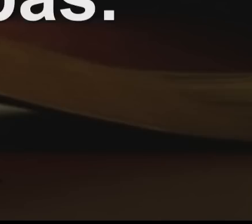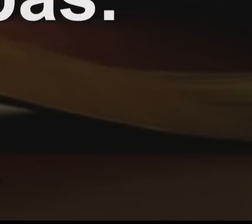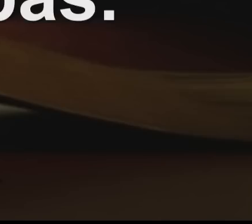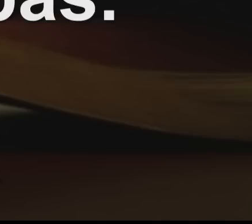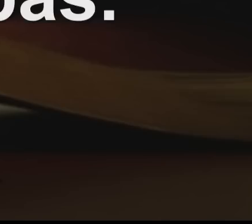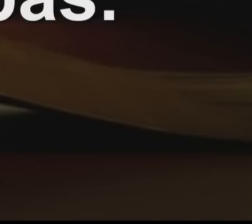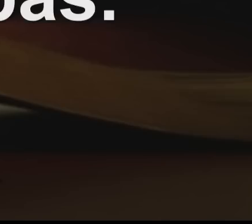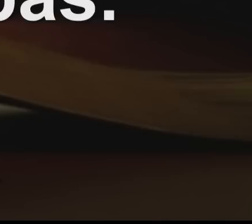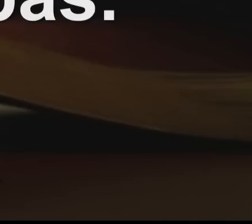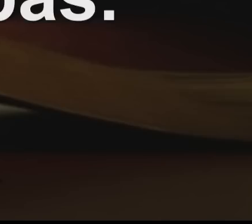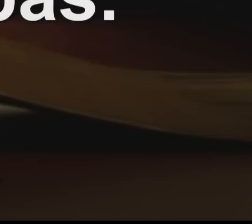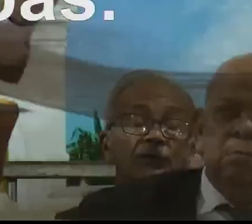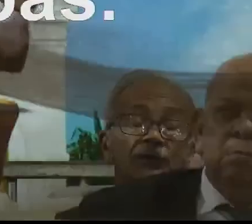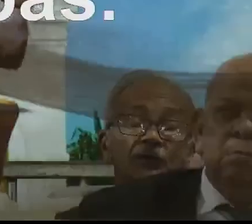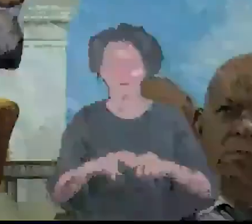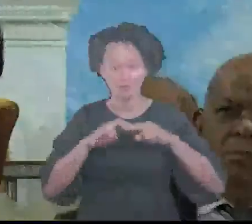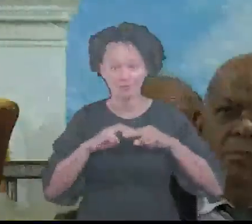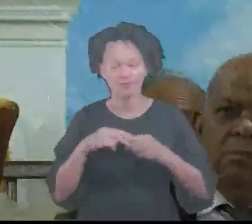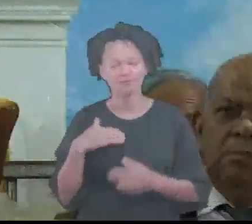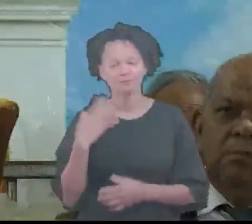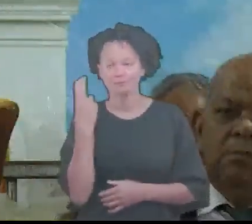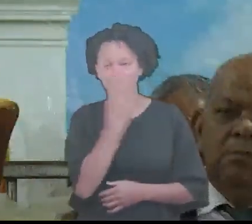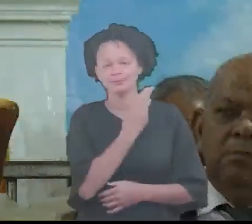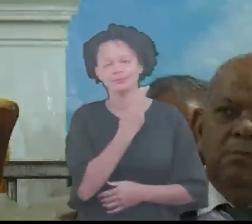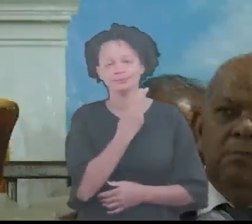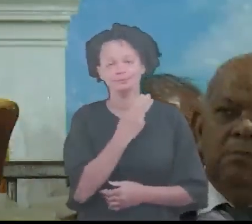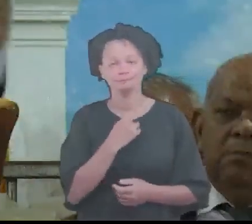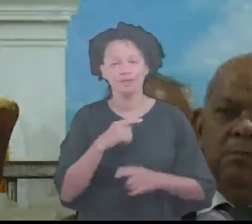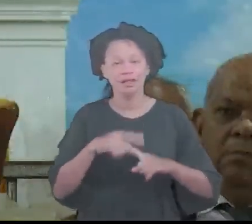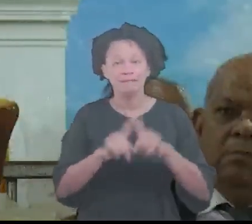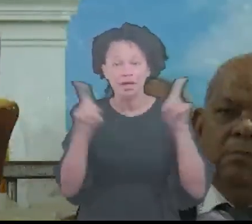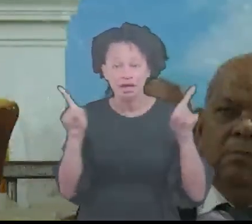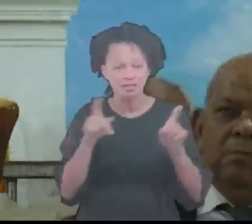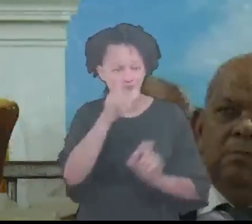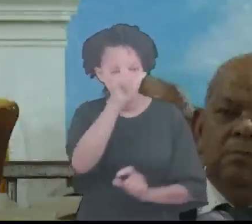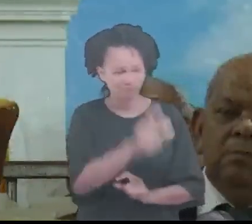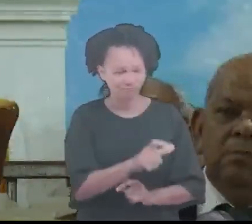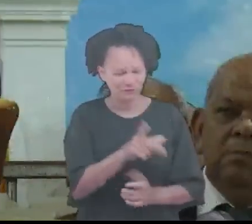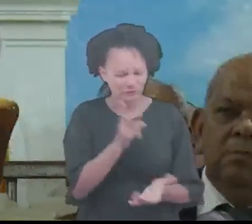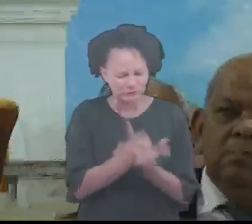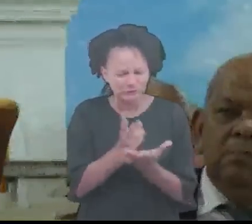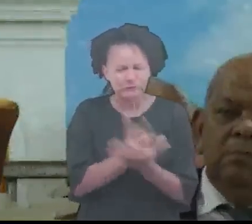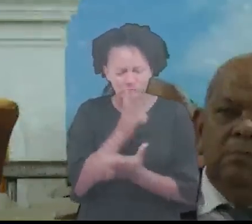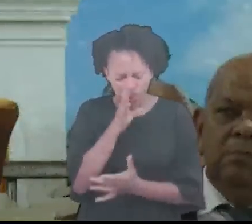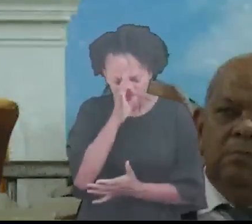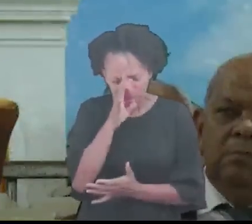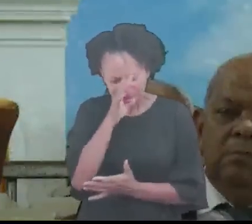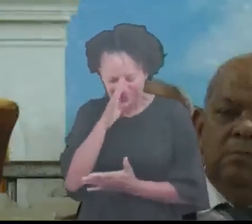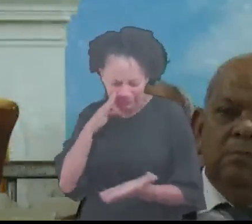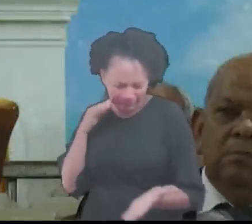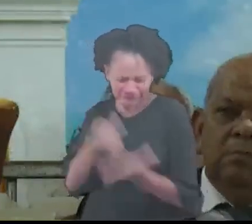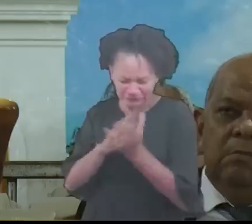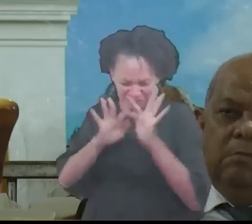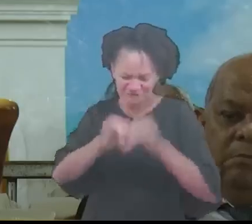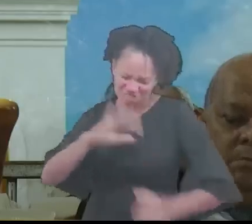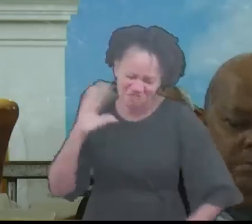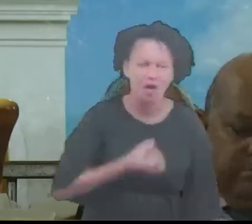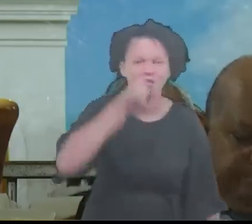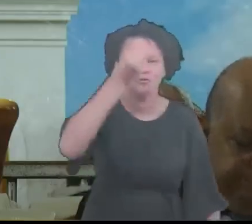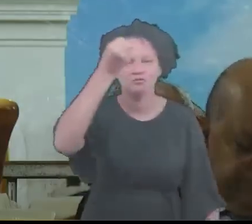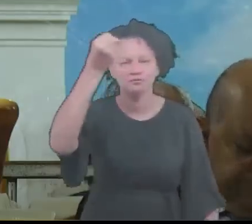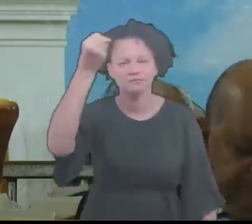por causa do meu nome. Mas aquele que perseverar até o fim será salvo.